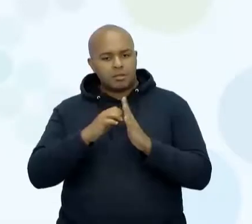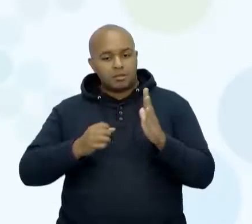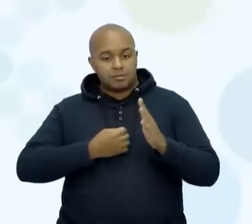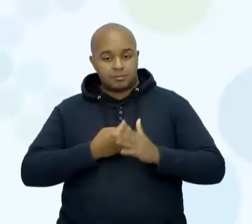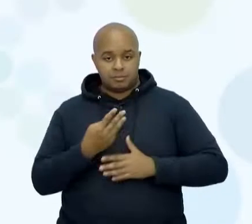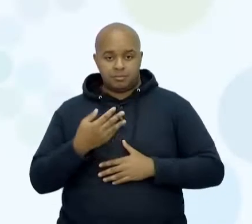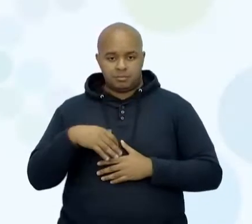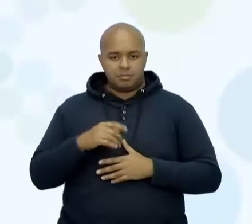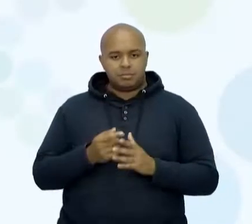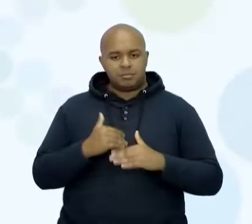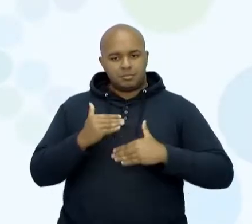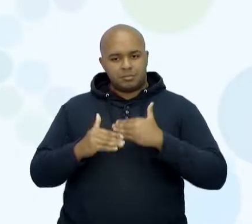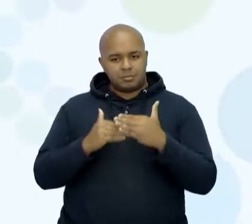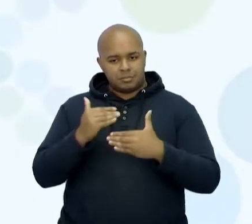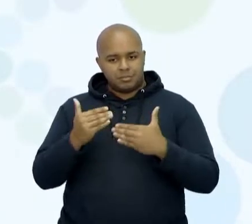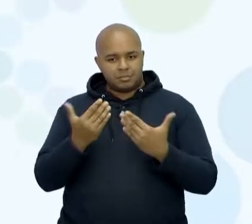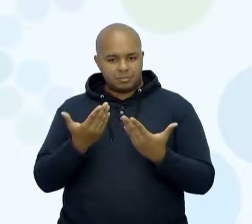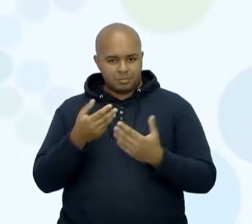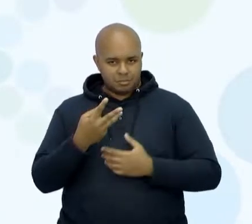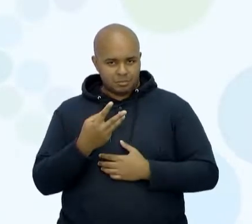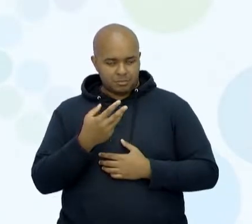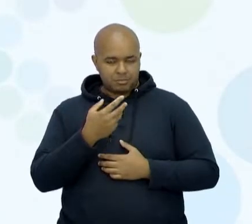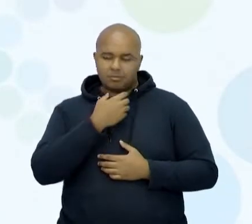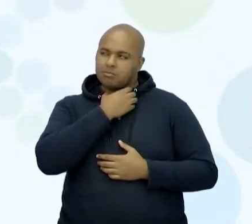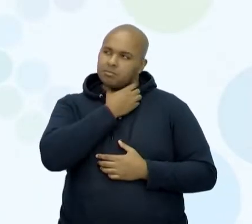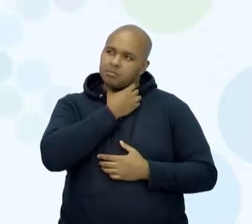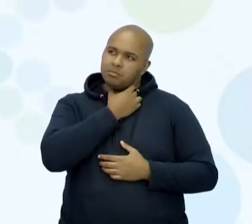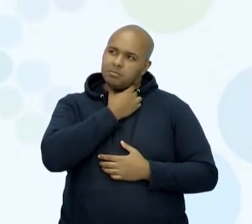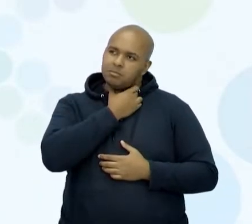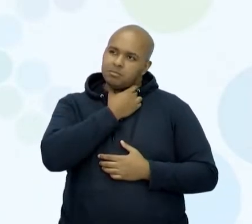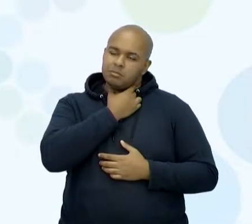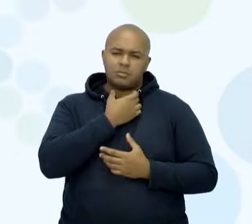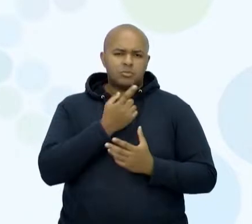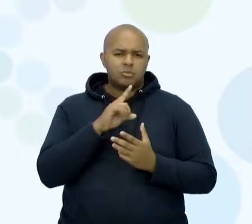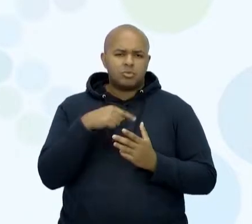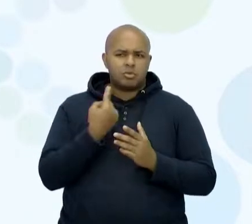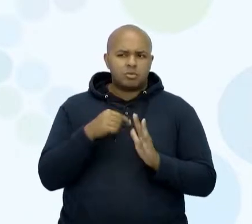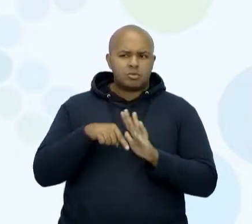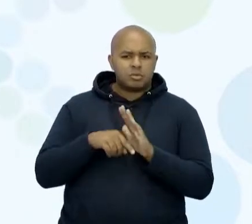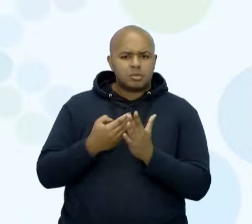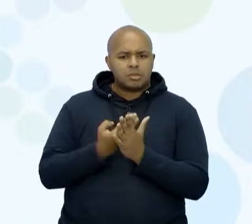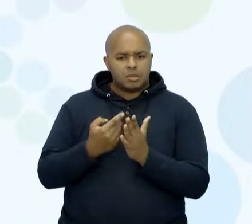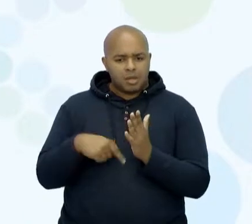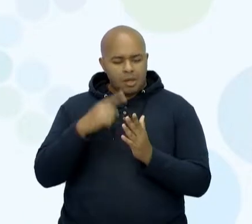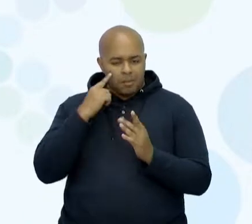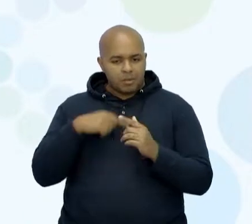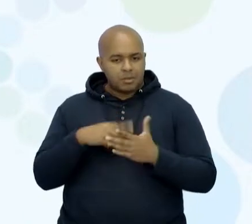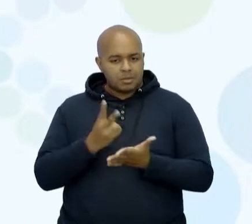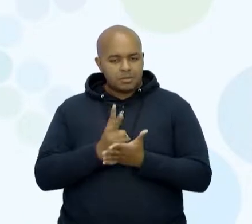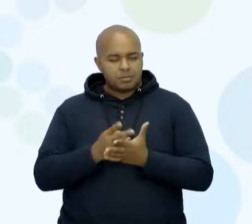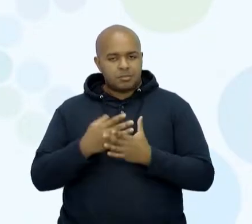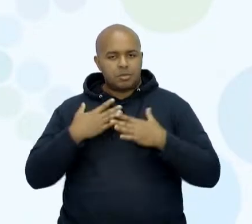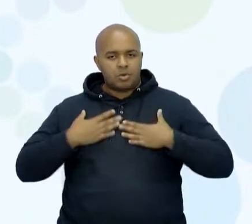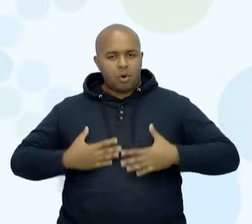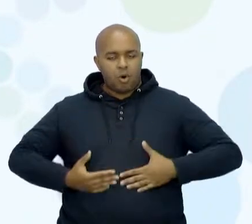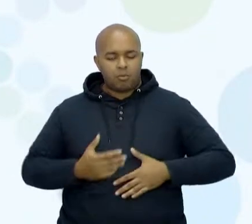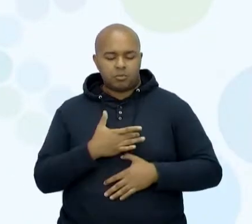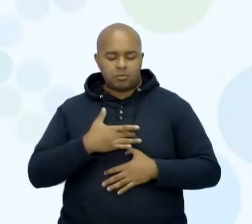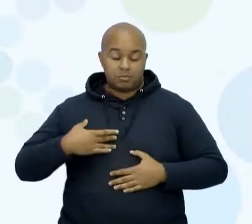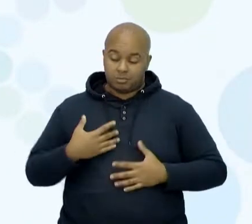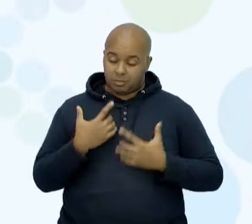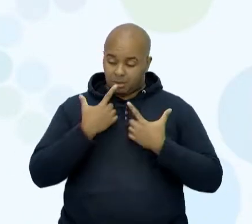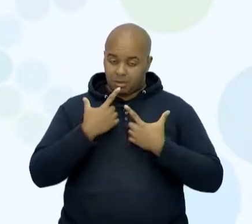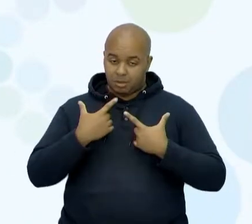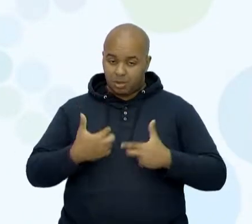atividade 3, Desenvolvimento 3. E o nosso aprofundamento é sempre o Corpo, Saúde e Linguagem.